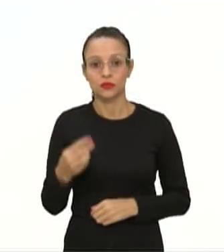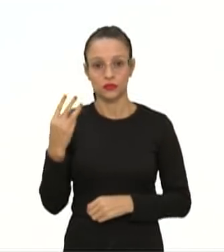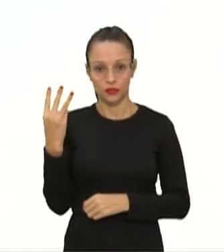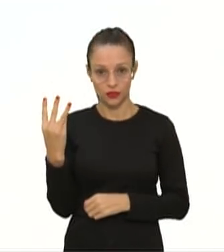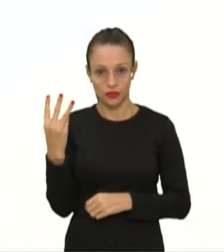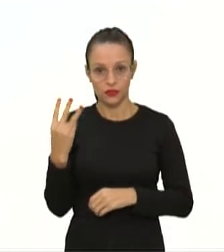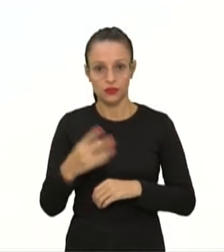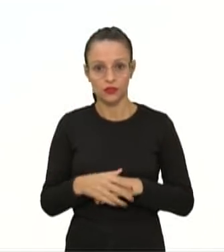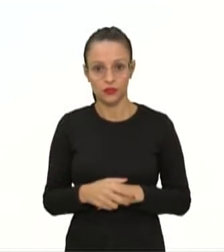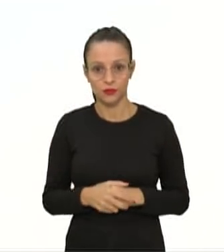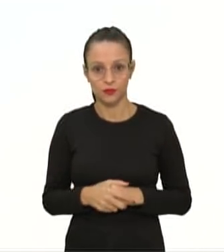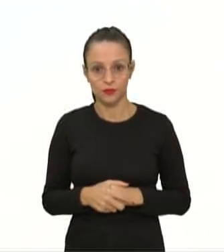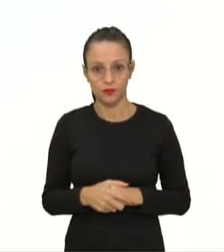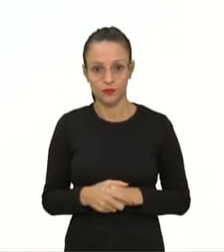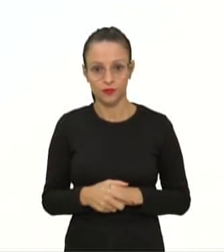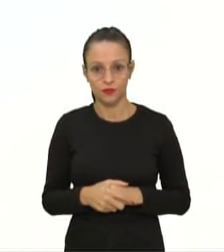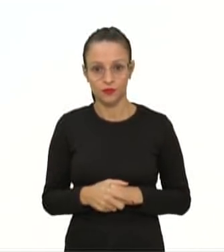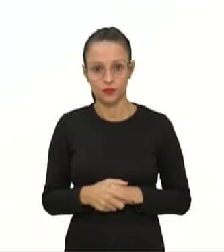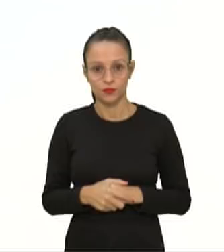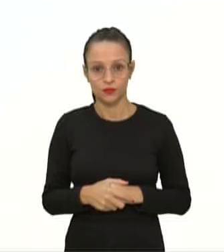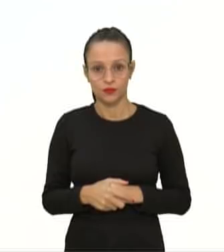3.